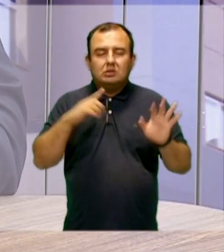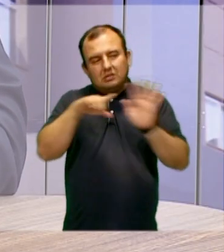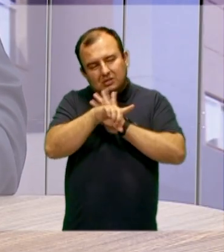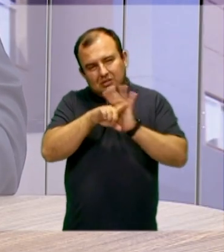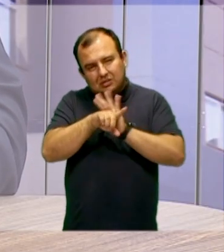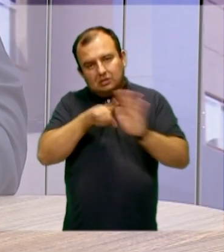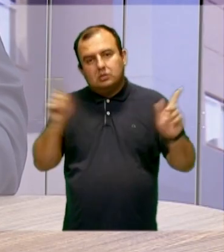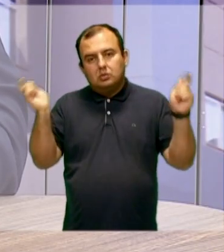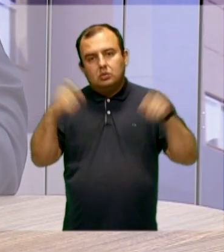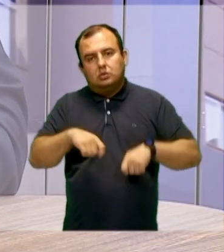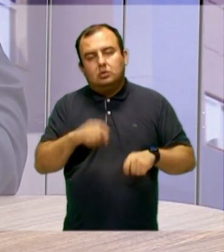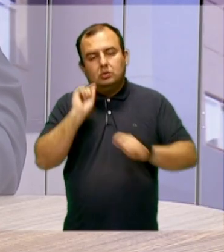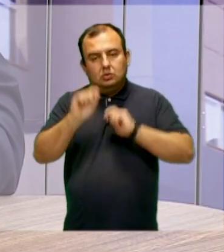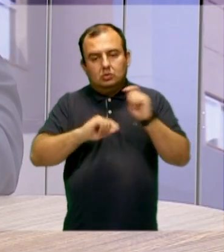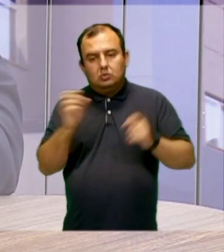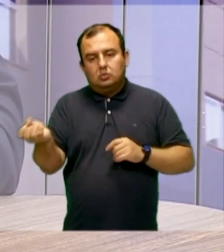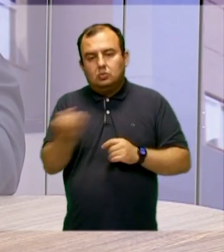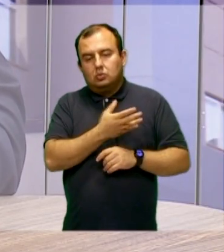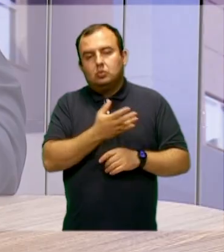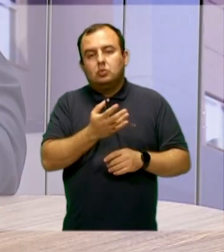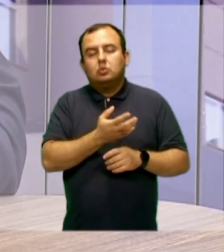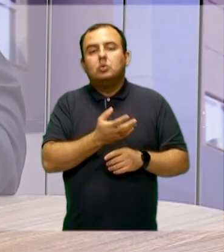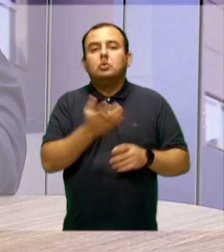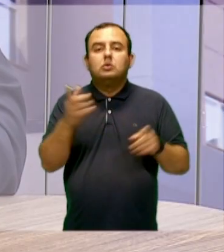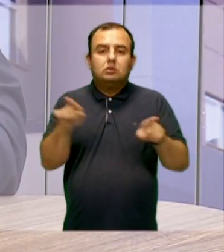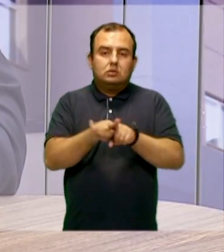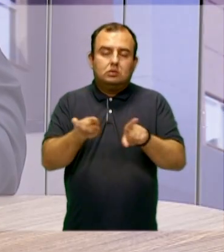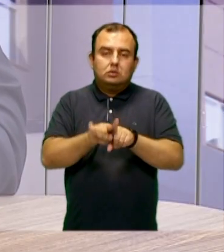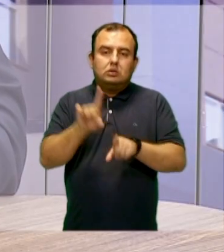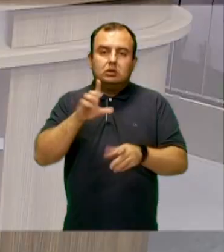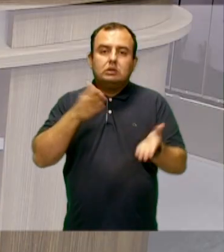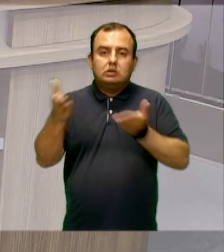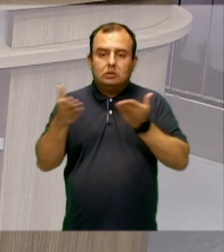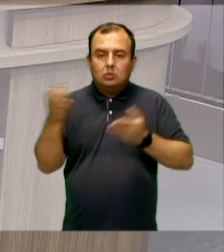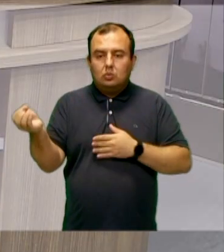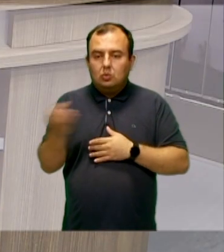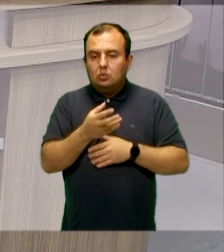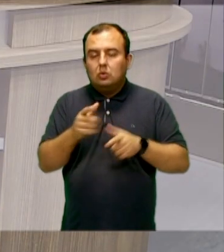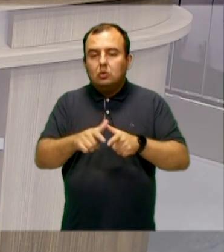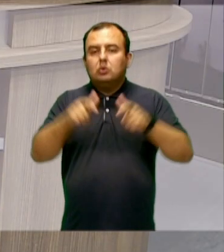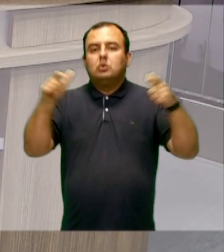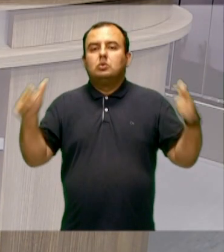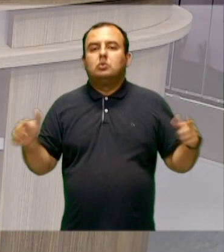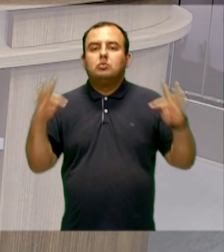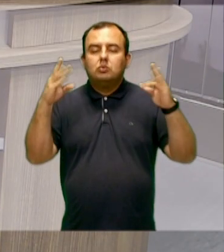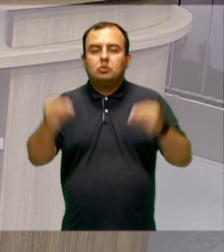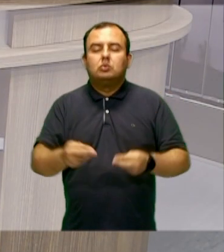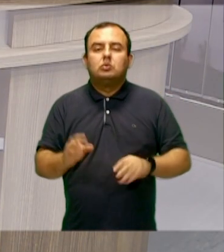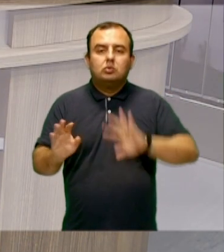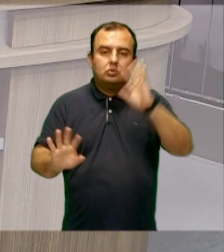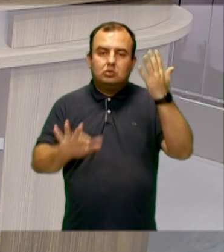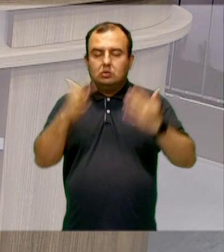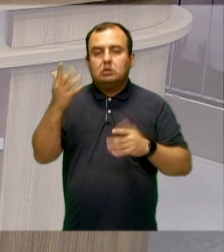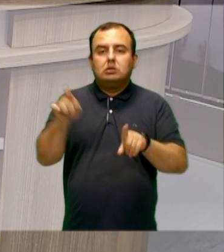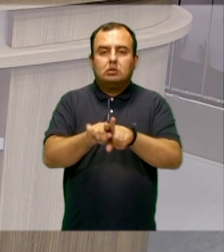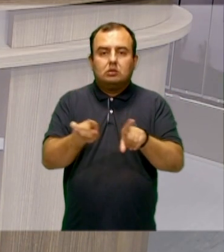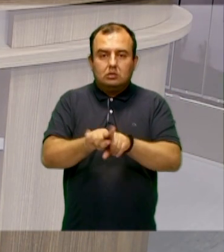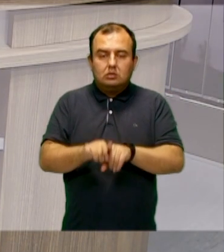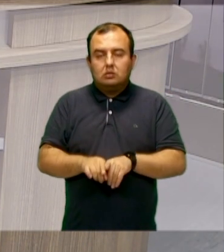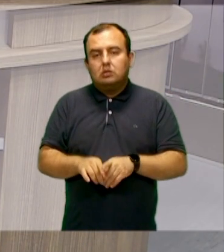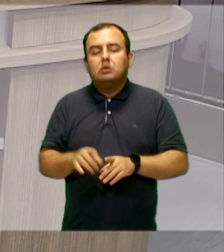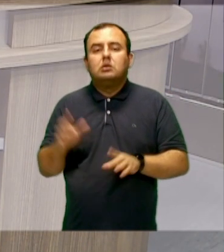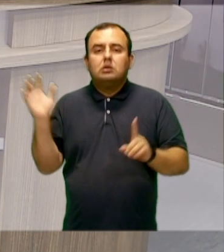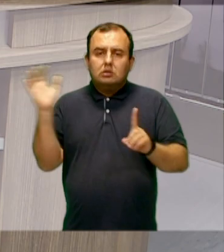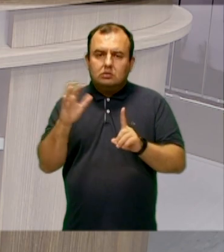sim a possibilidade de fazer um novo termo de referência, uma nova licitação, ampliando para toda a situação porque isso acaba afetando, às